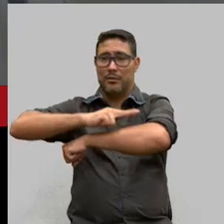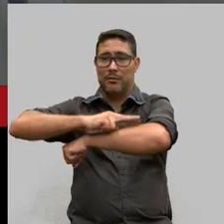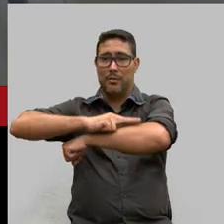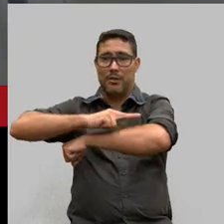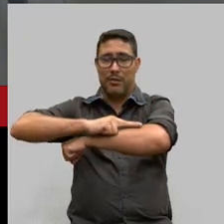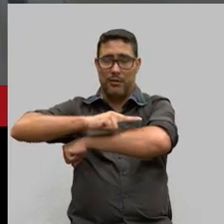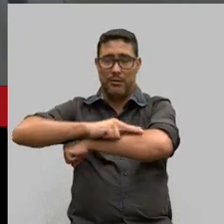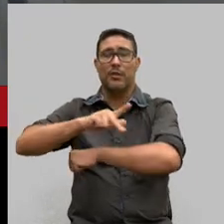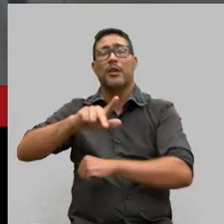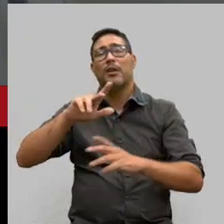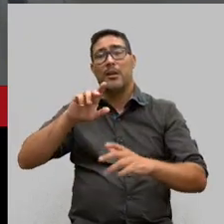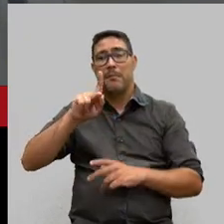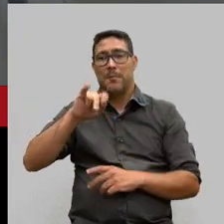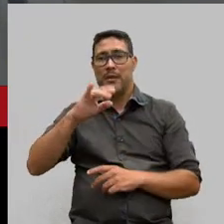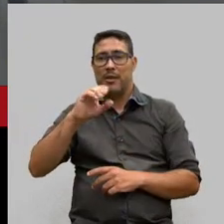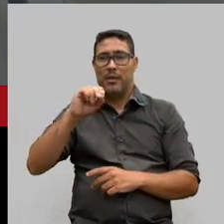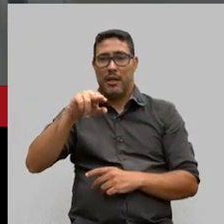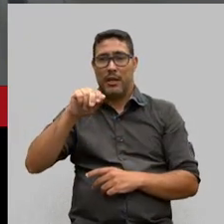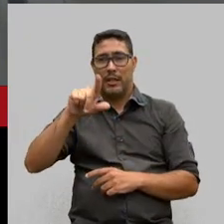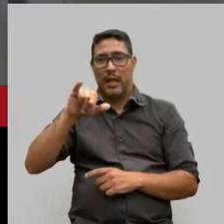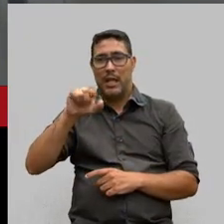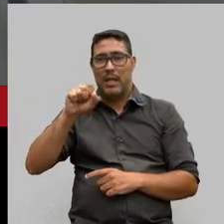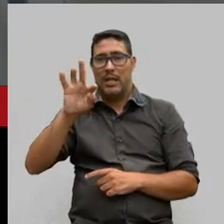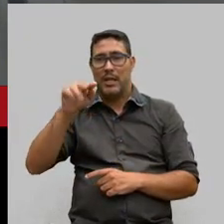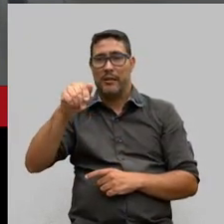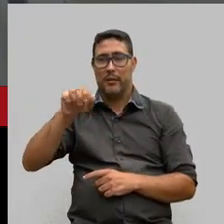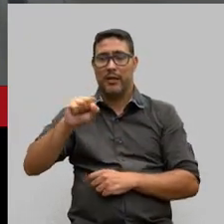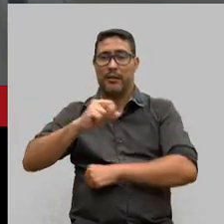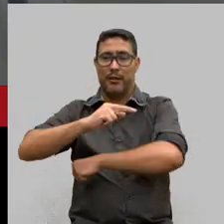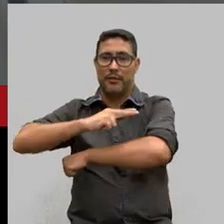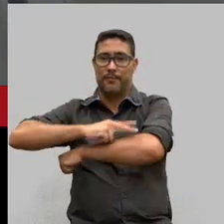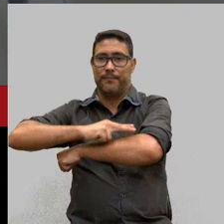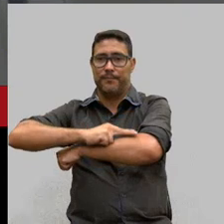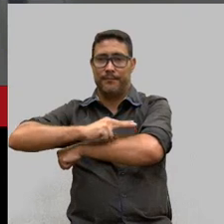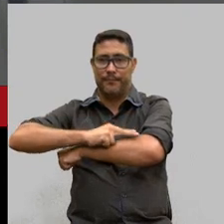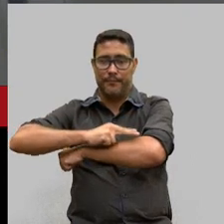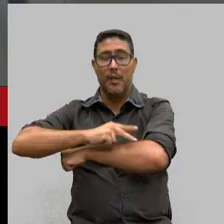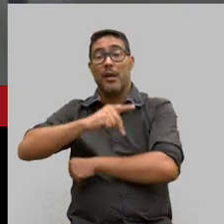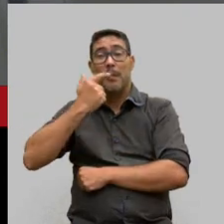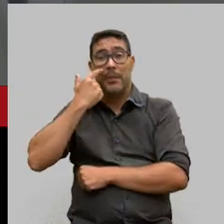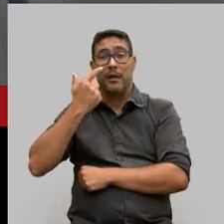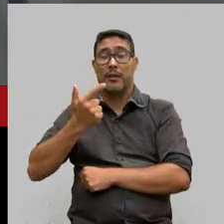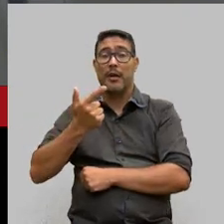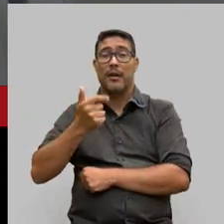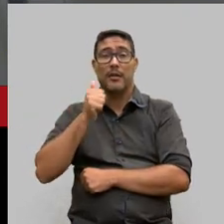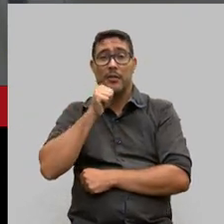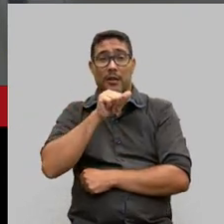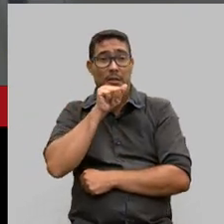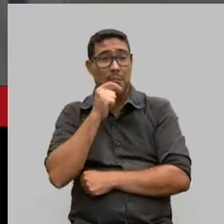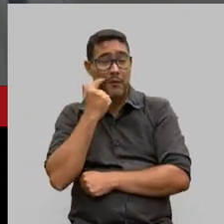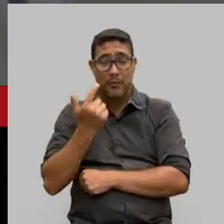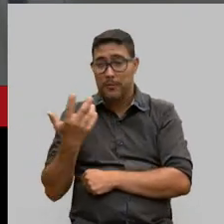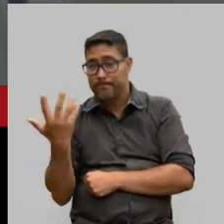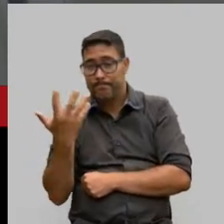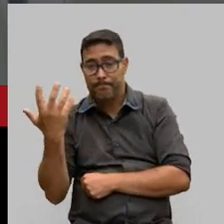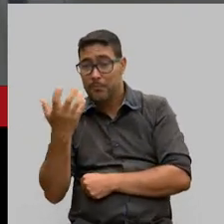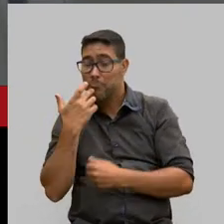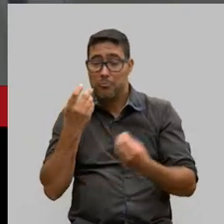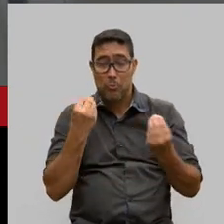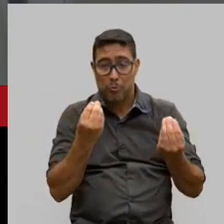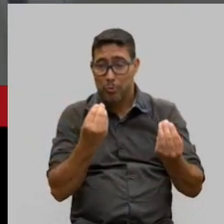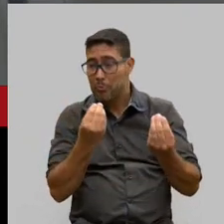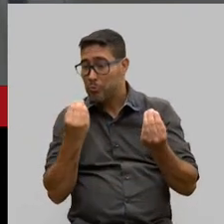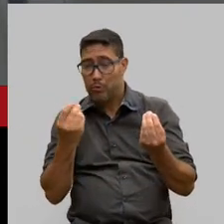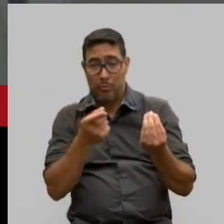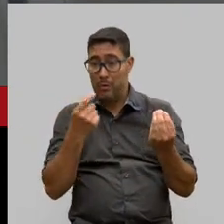auditório as mães ficaram olhando aquilo tudo falando e pensando como como isso né como eu vou